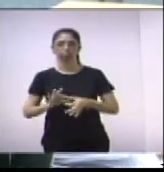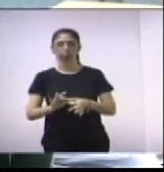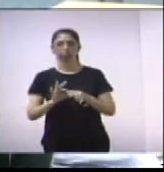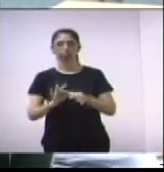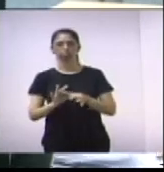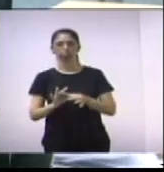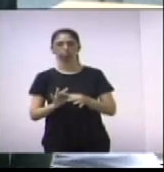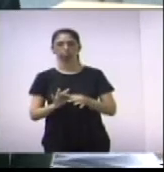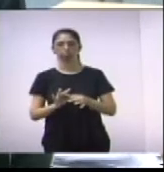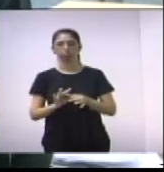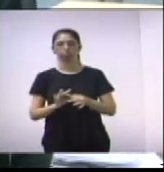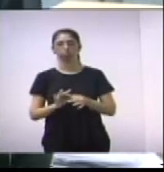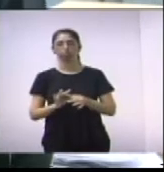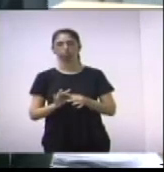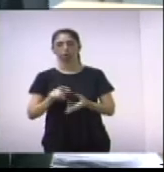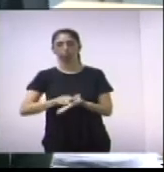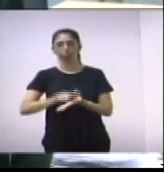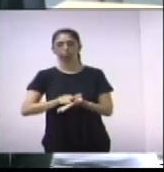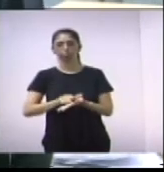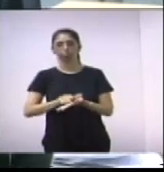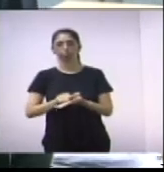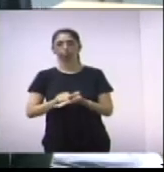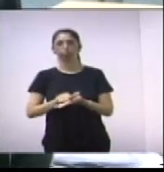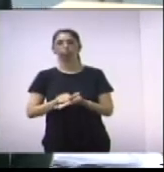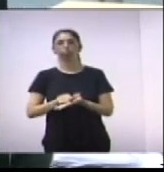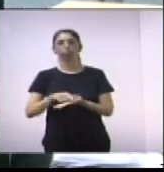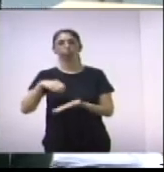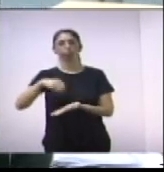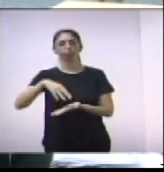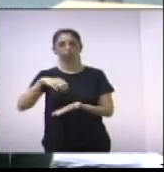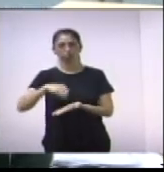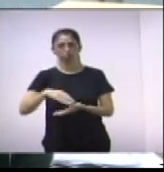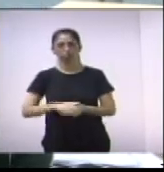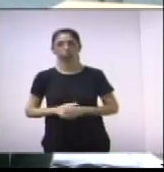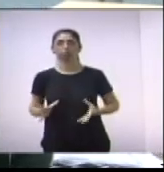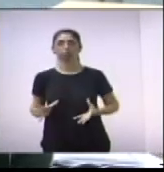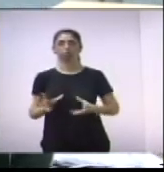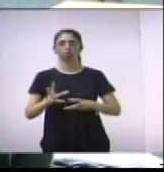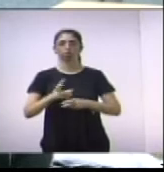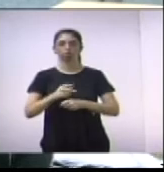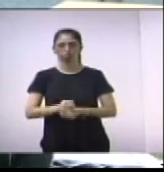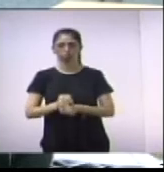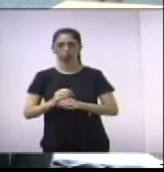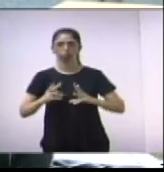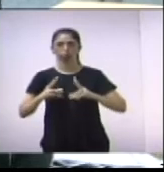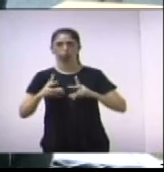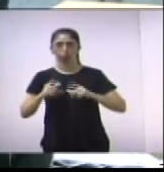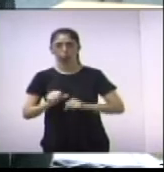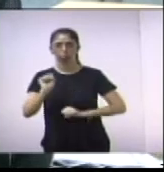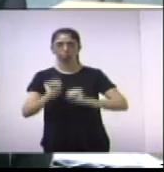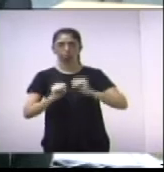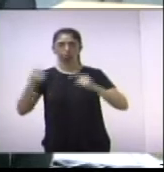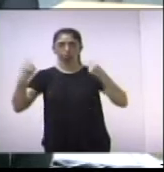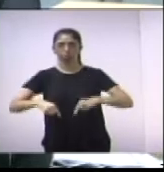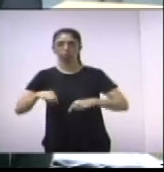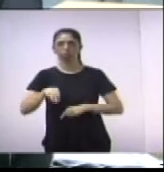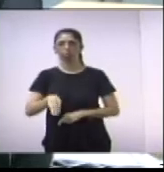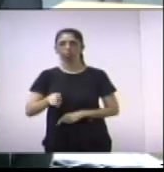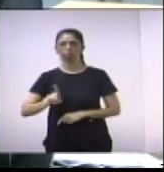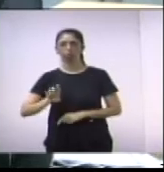as cópias aqui, eles levantaram irregularidade contratual da MD4, mas em momento algum